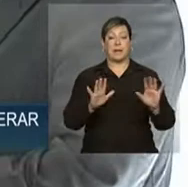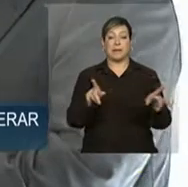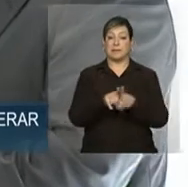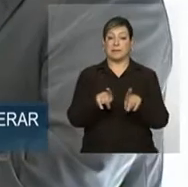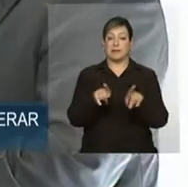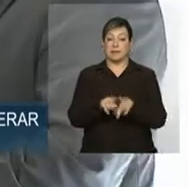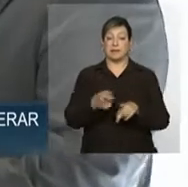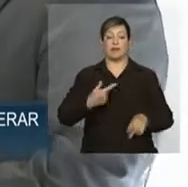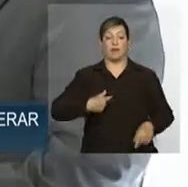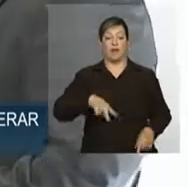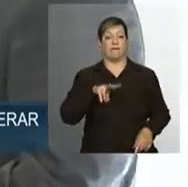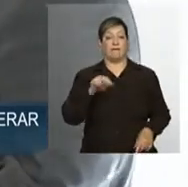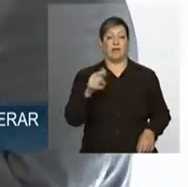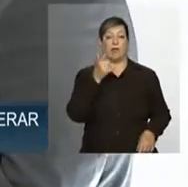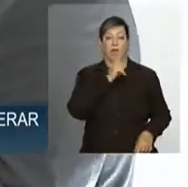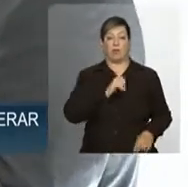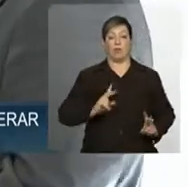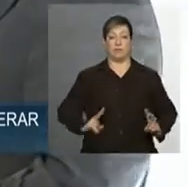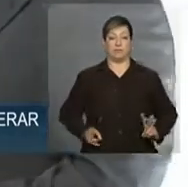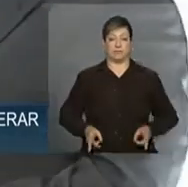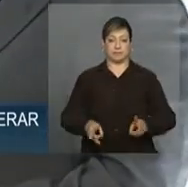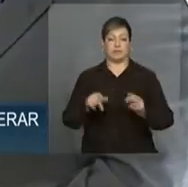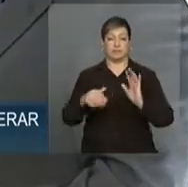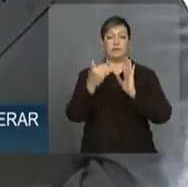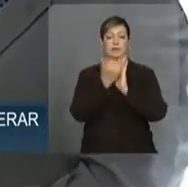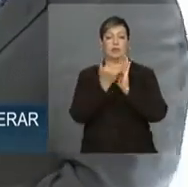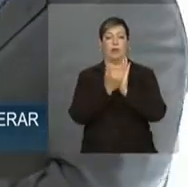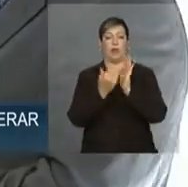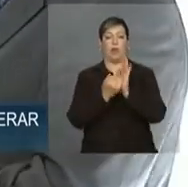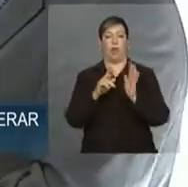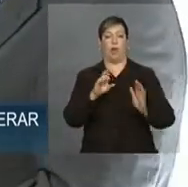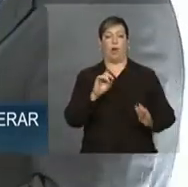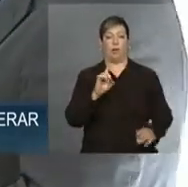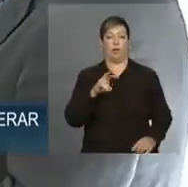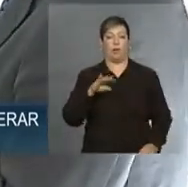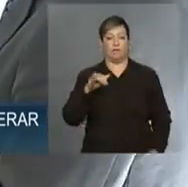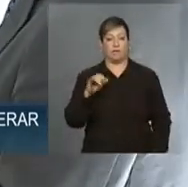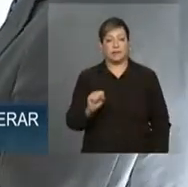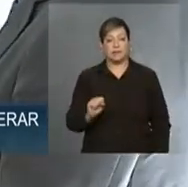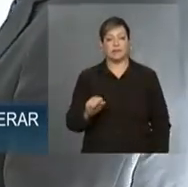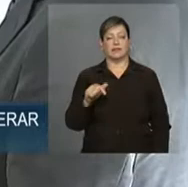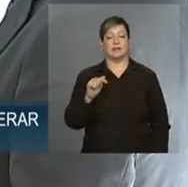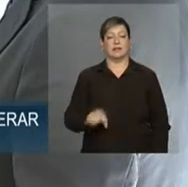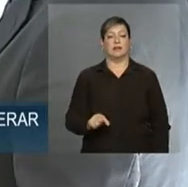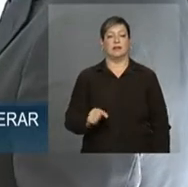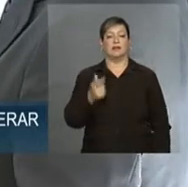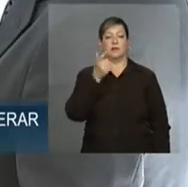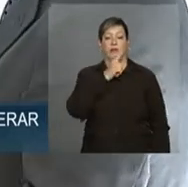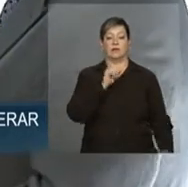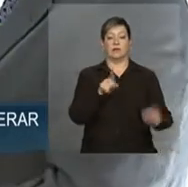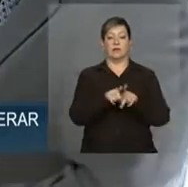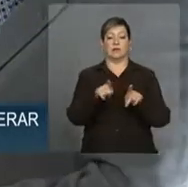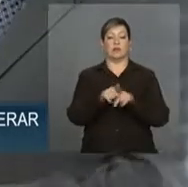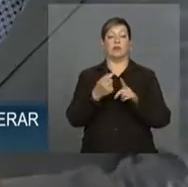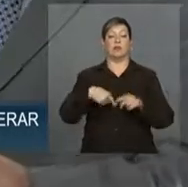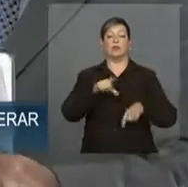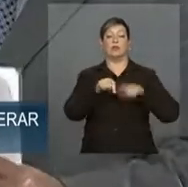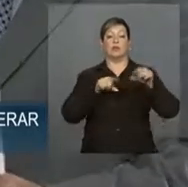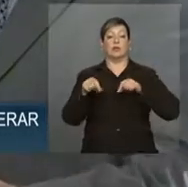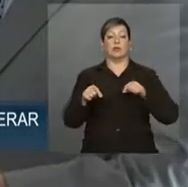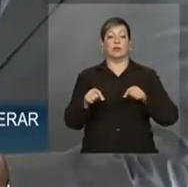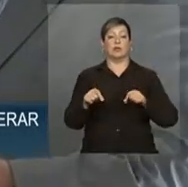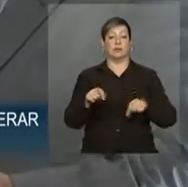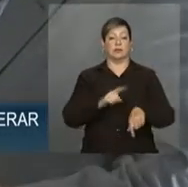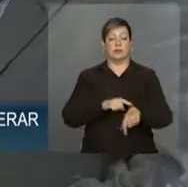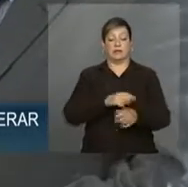vamos continuar o programa de rodovias e as concessões de rodovias. Escolhemos trechos